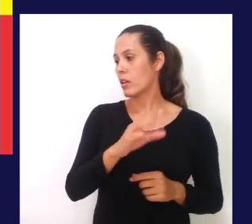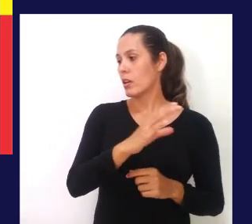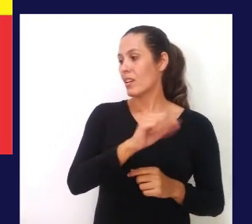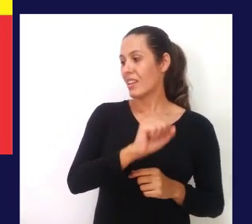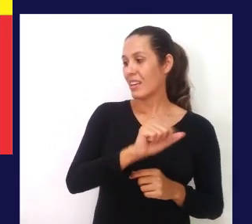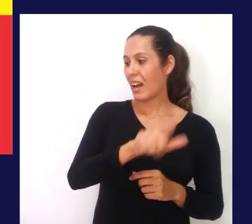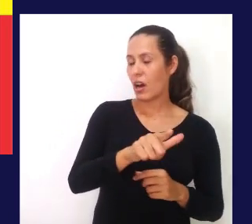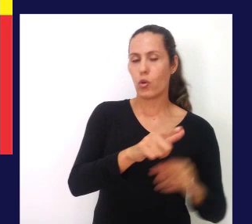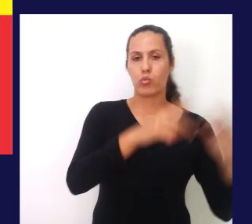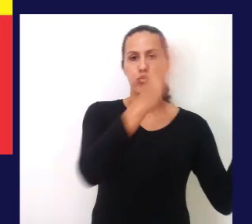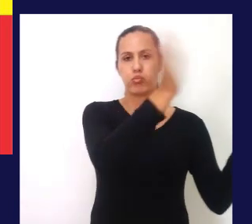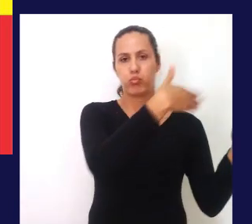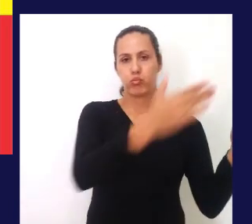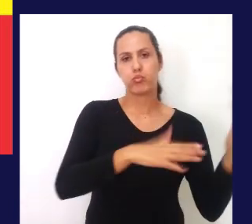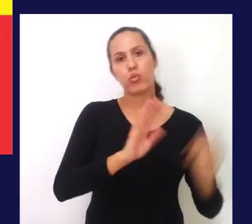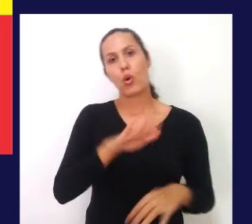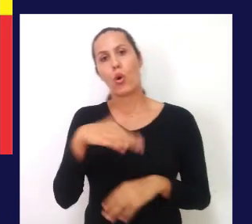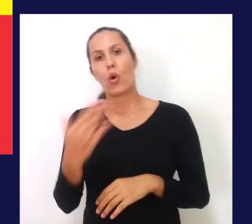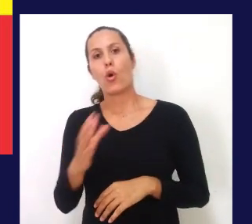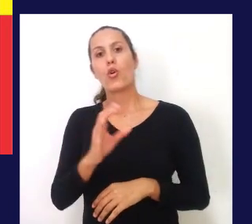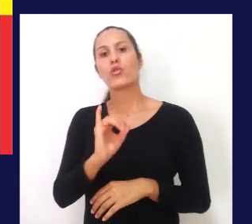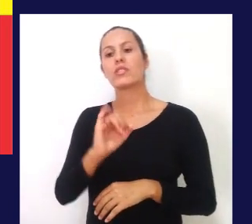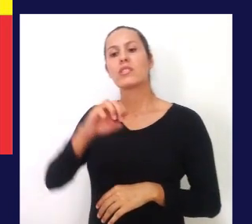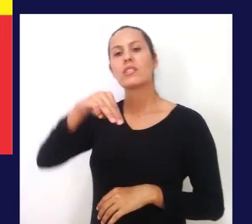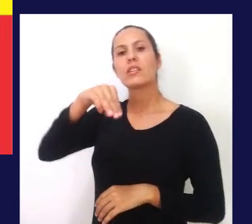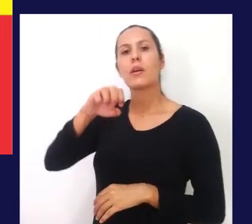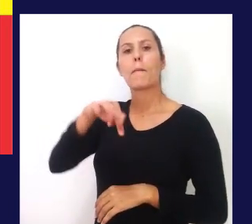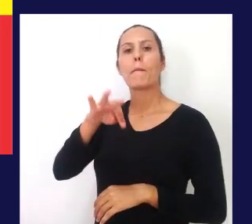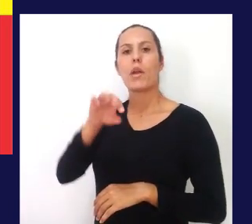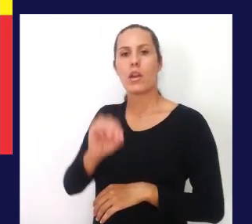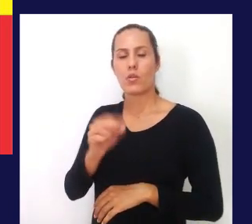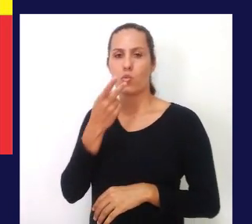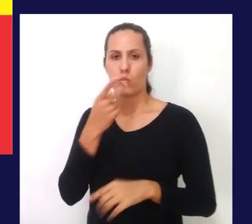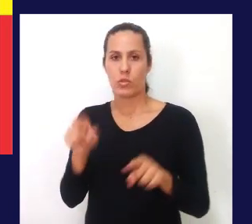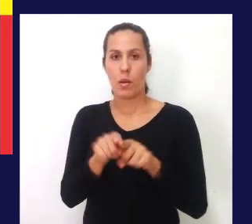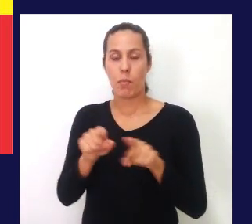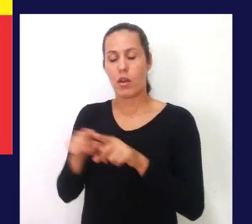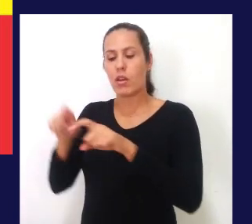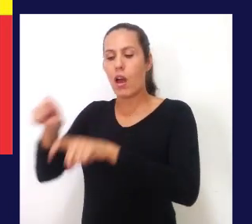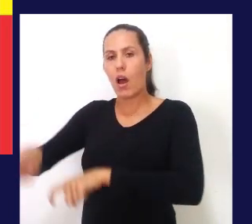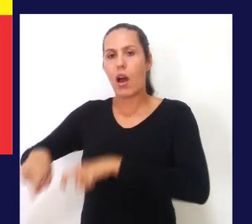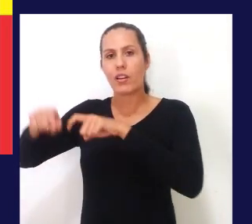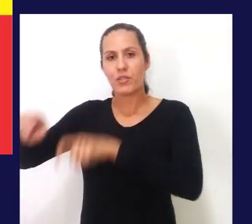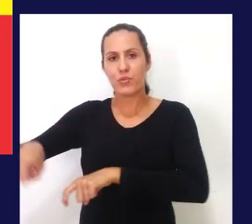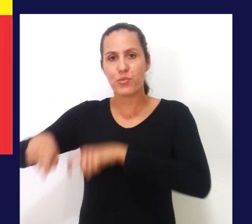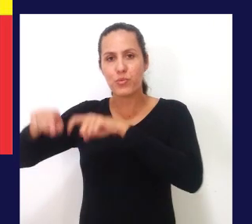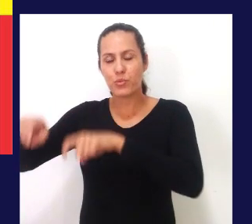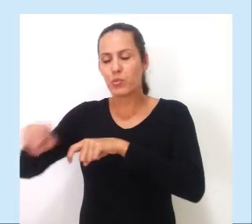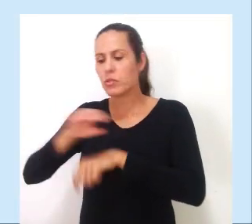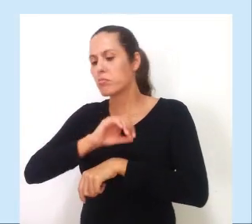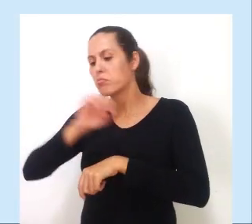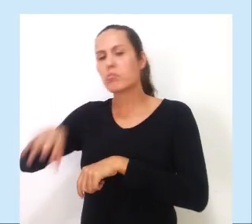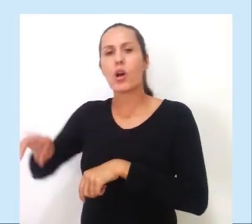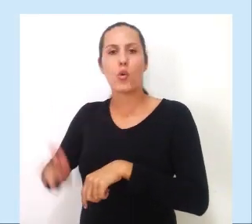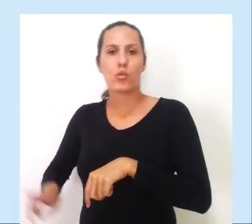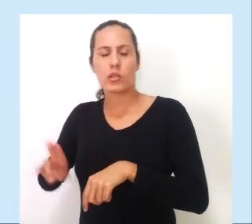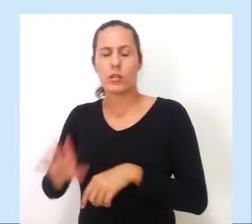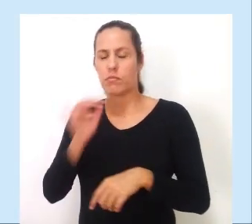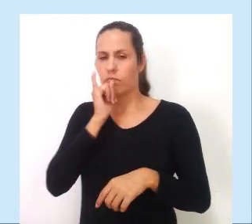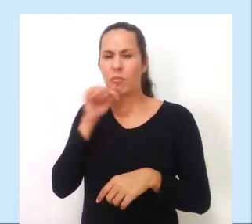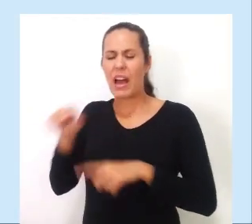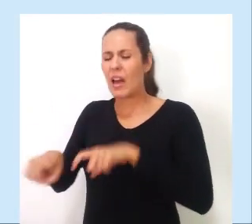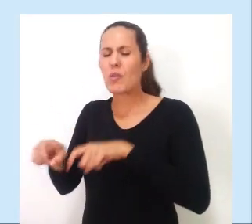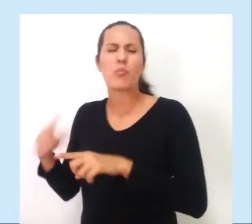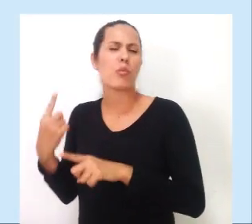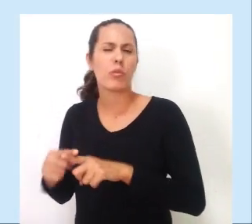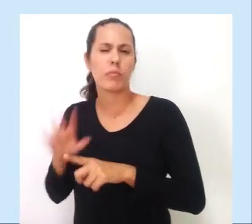na agricultura para melhorar certas condições do solo. Quando eu falo do calcário que ele é utilizado na